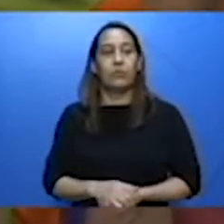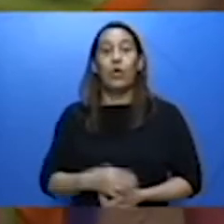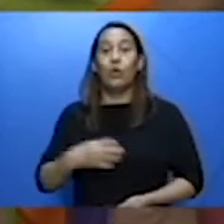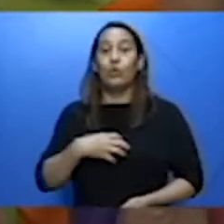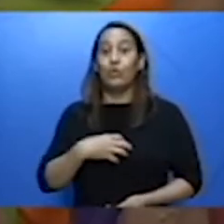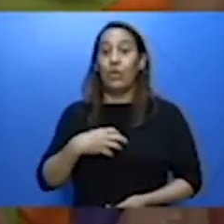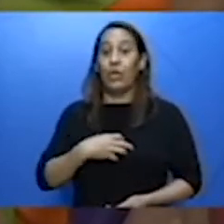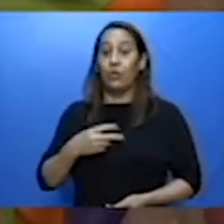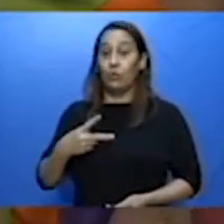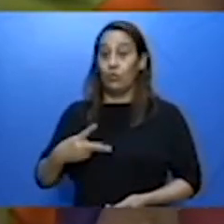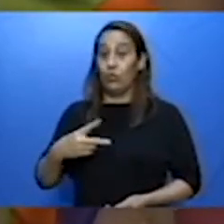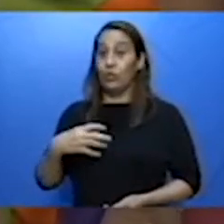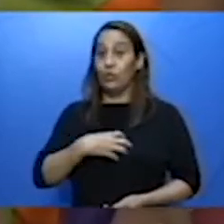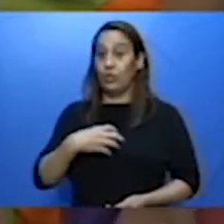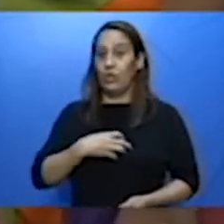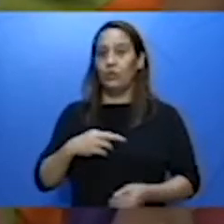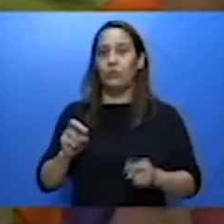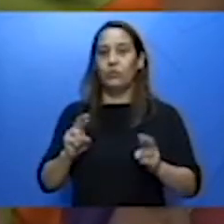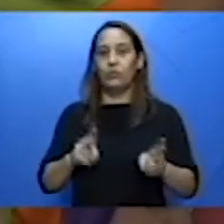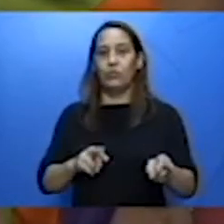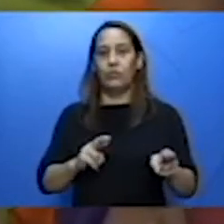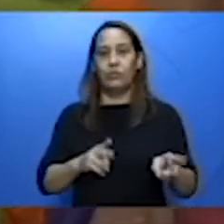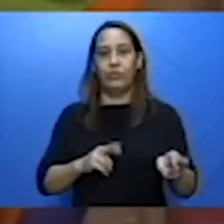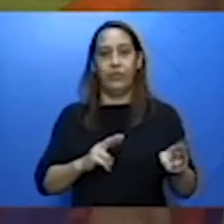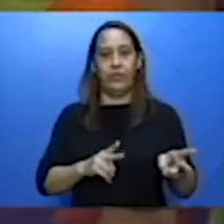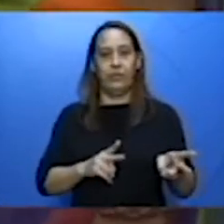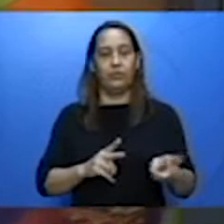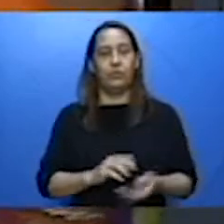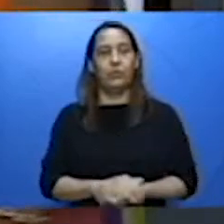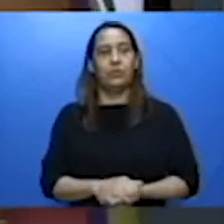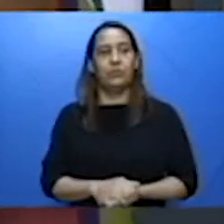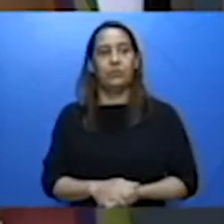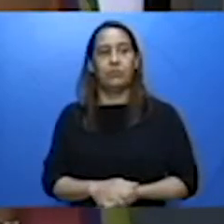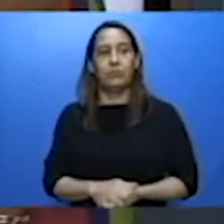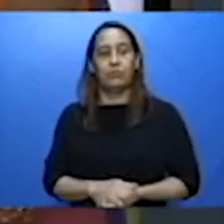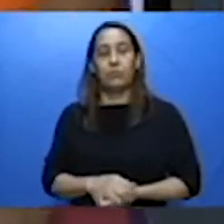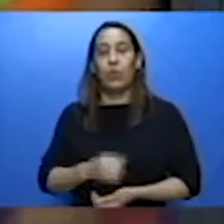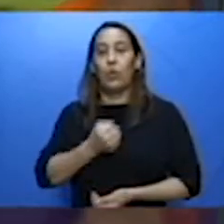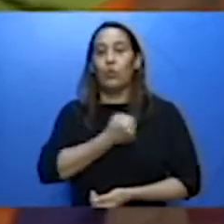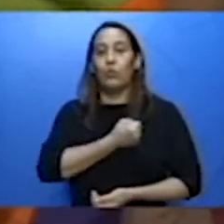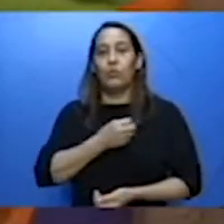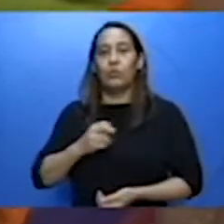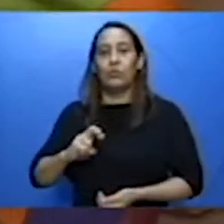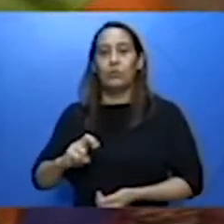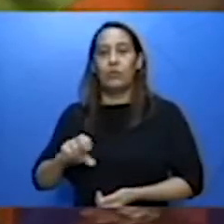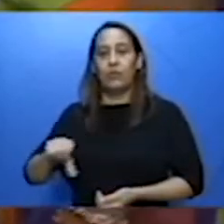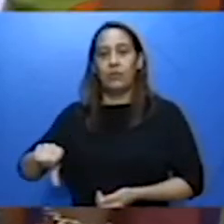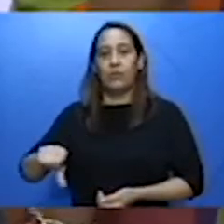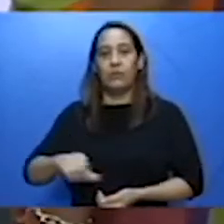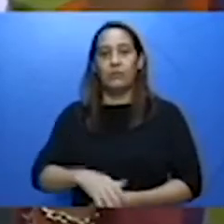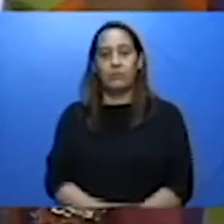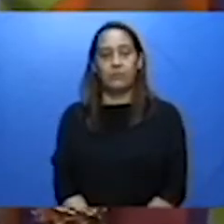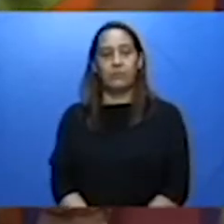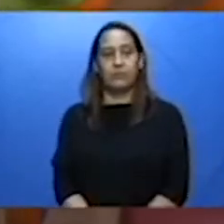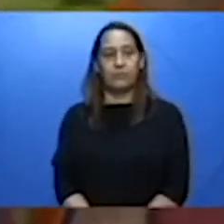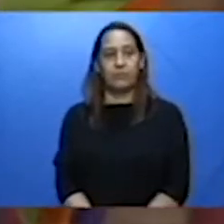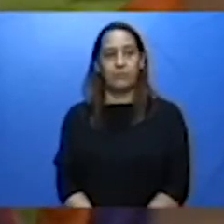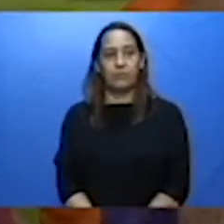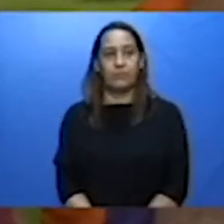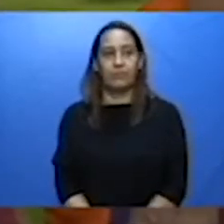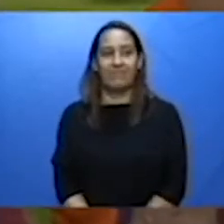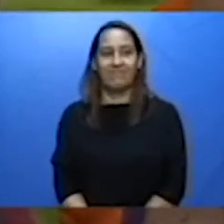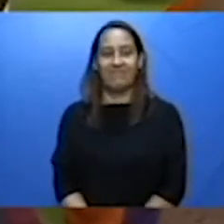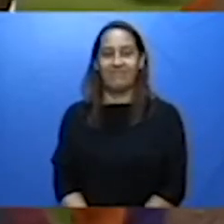maneiras diferentes. Vou lá, ó, coloco o 59. Essa foi